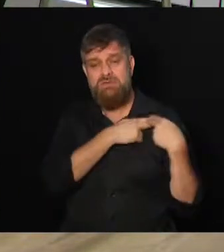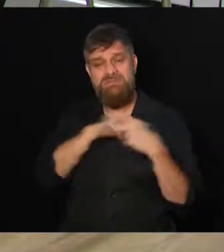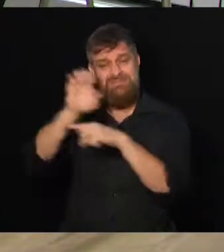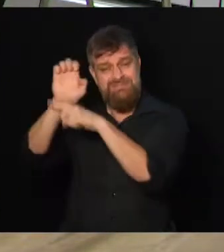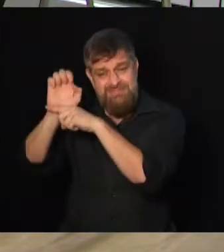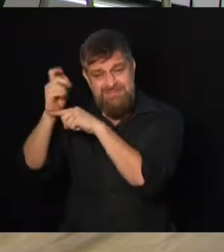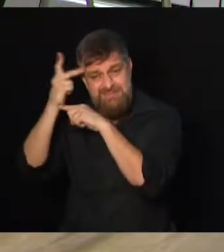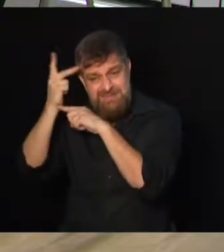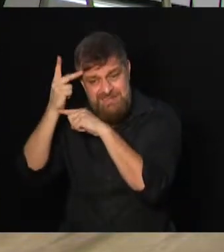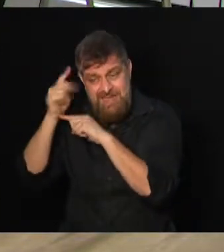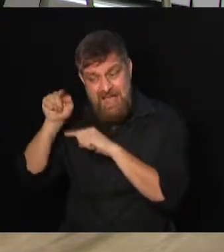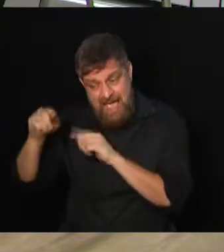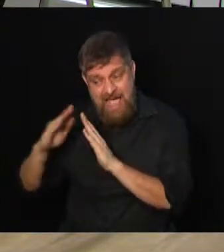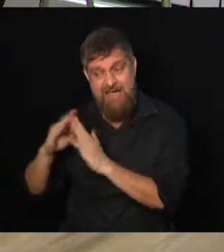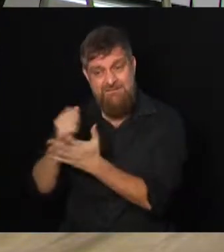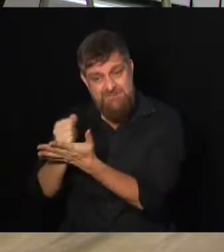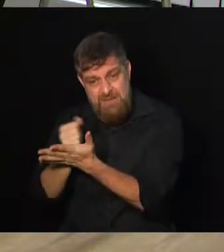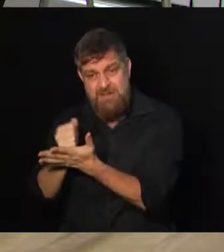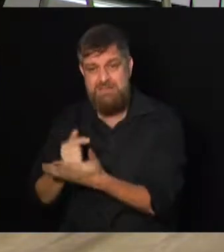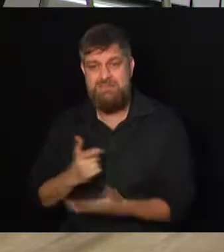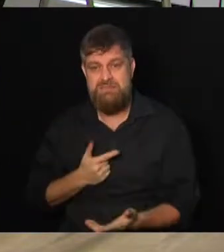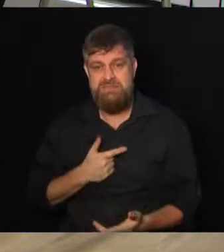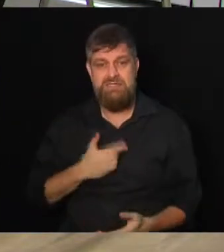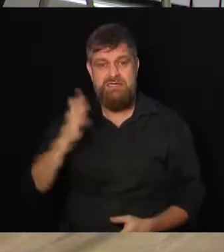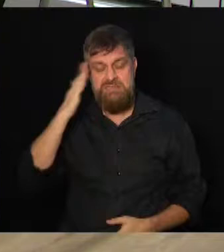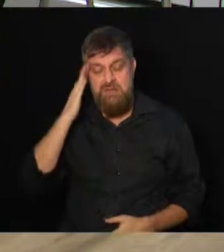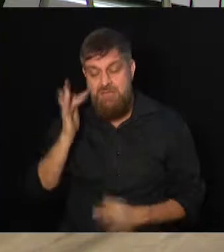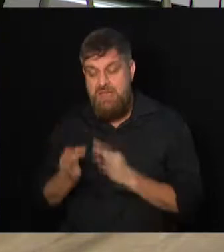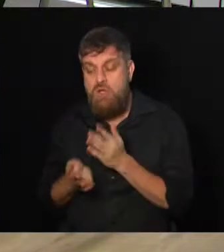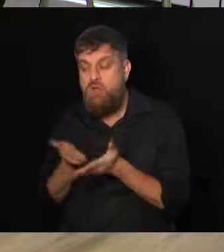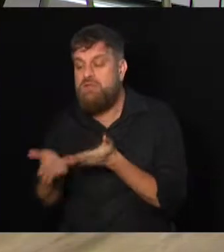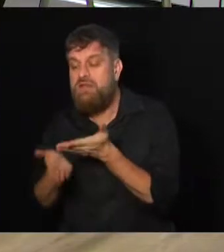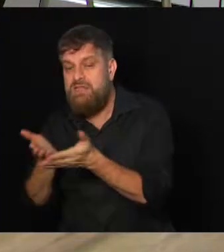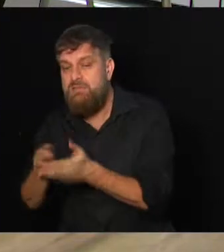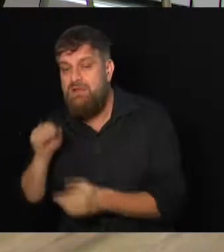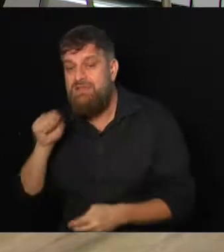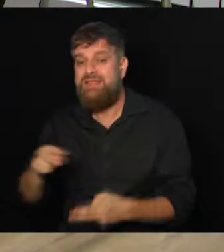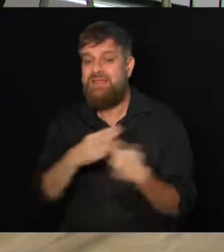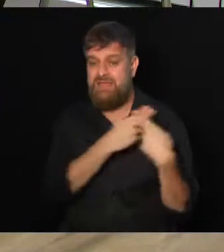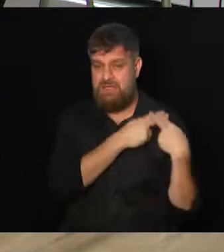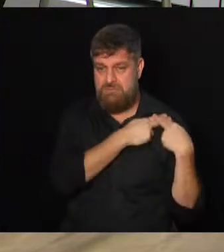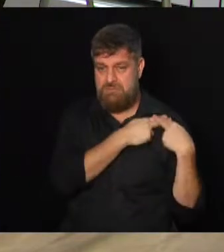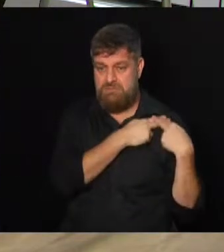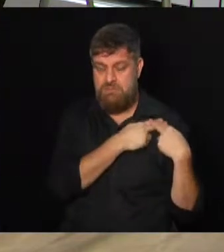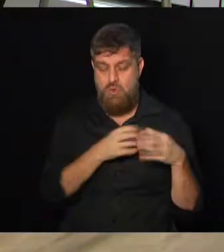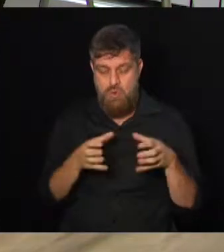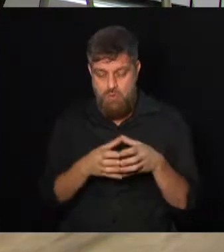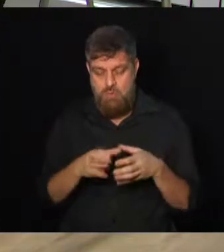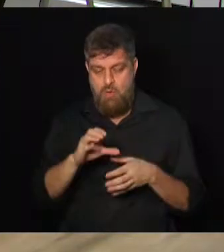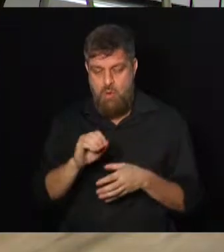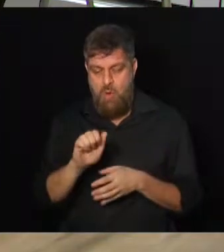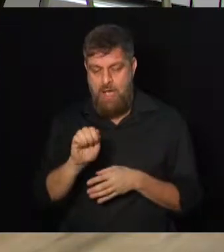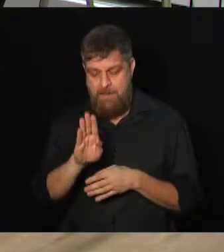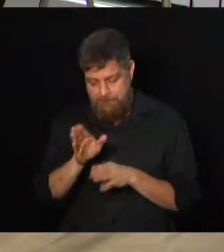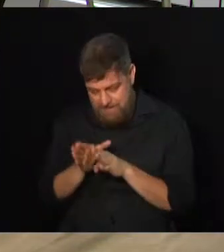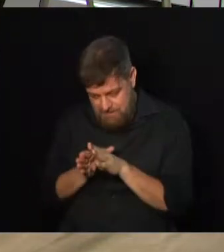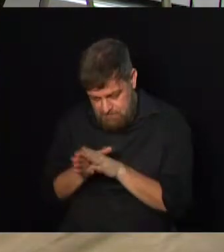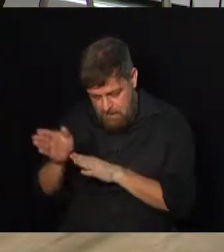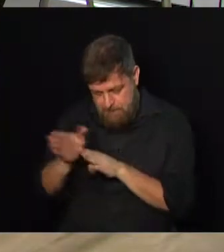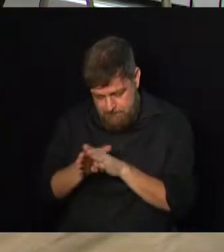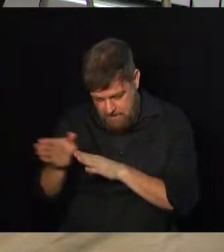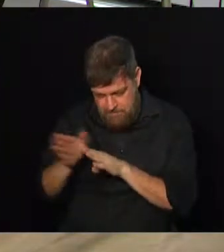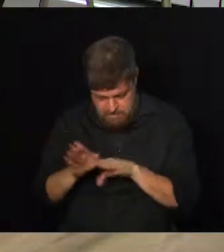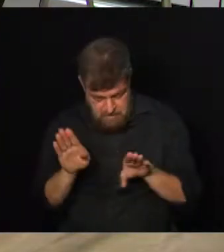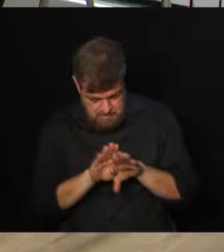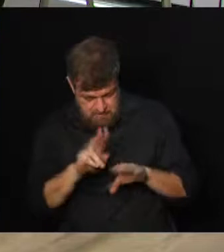na farmácia do Estado. Olha, eu preciso de tal tratamento que é feito em tal lugar, então você está indo pela porta errada. A comissão também